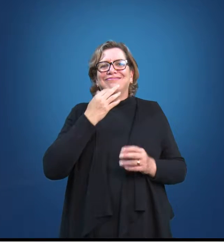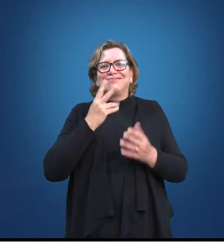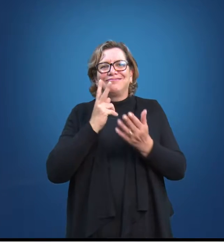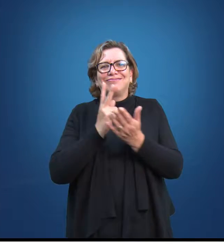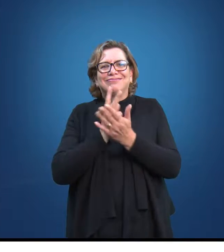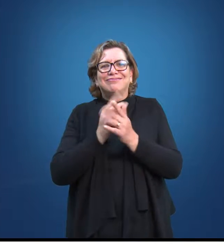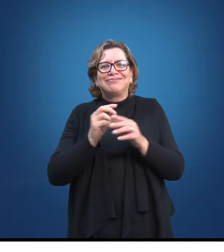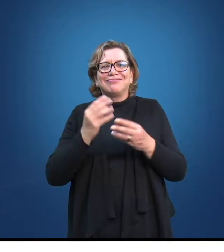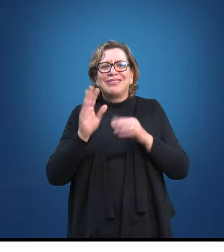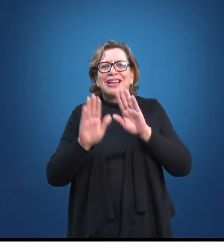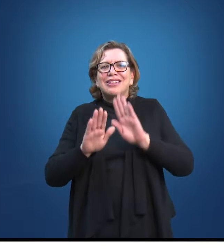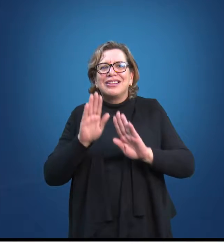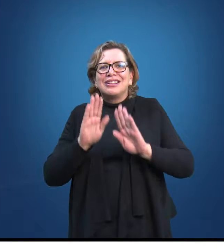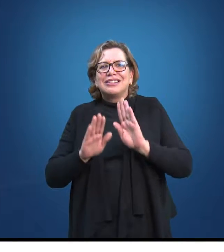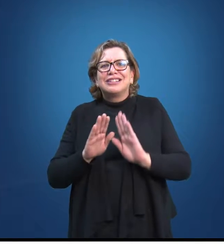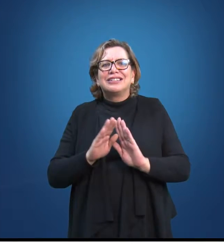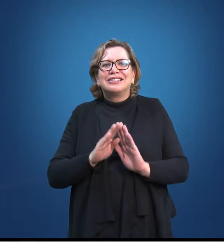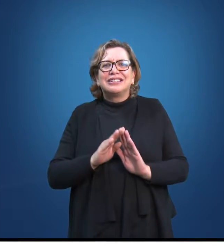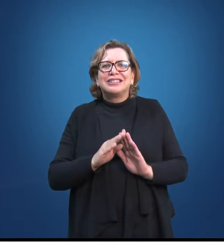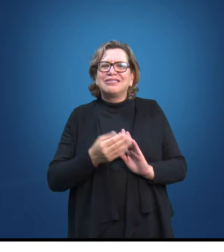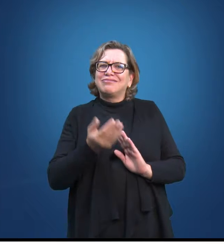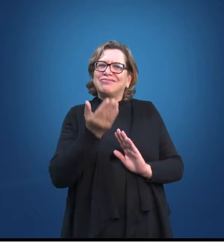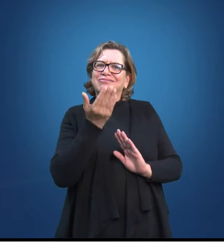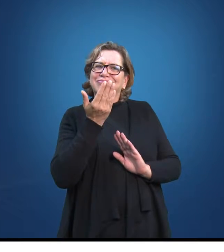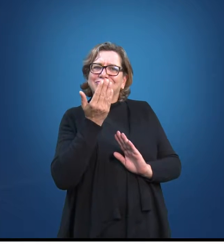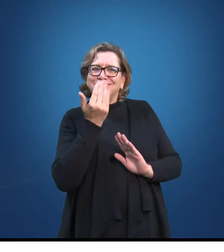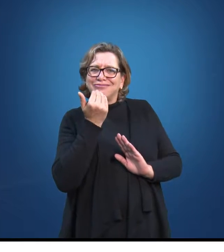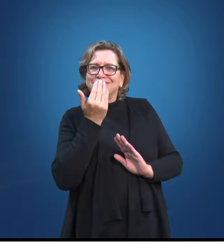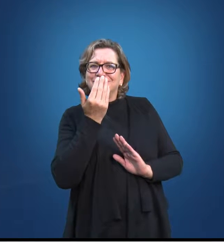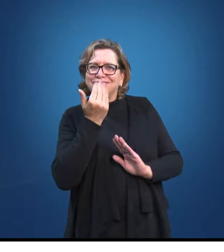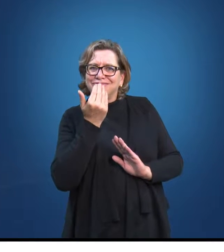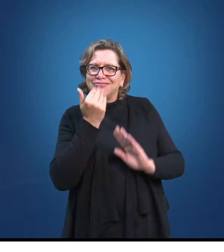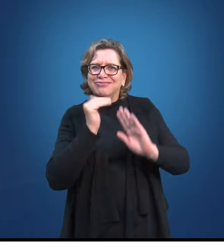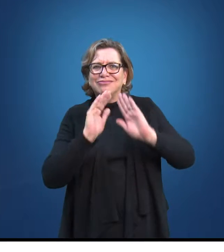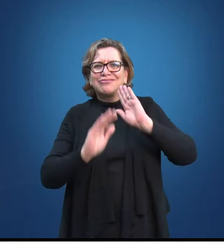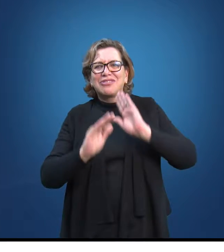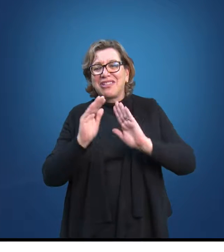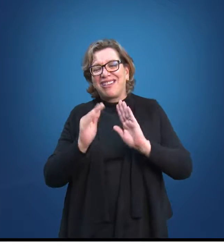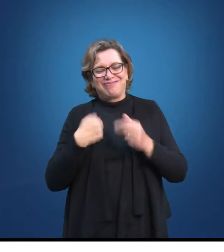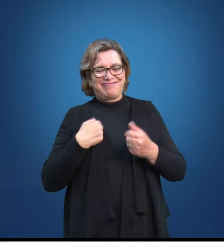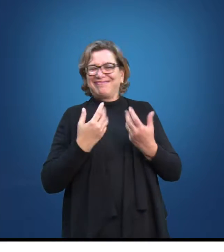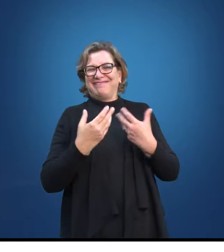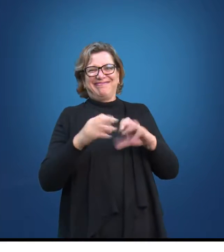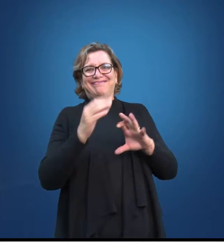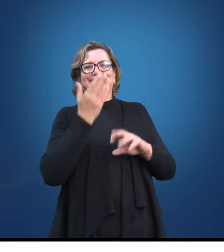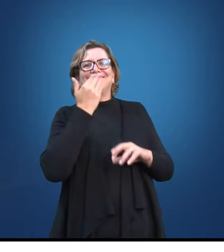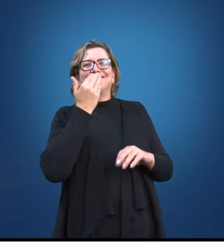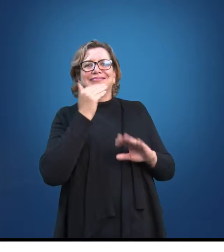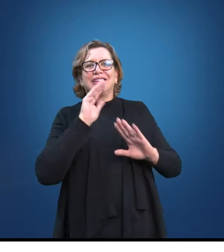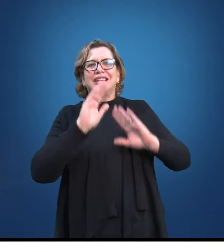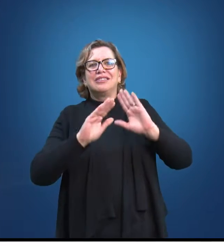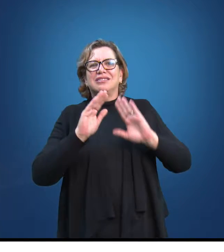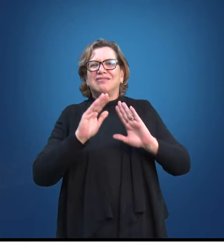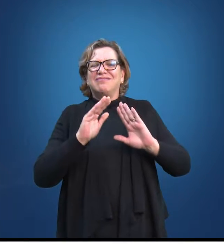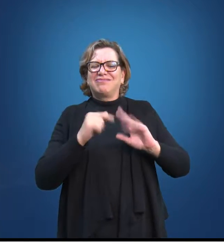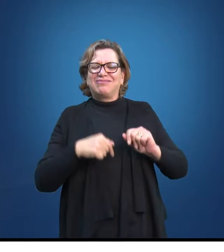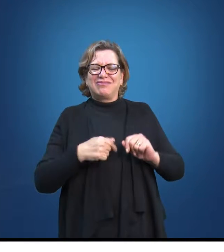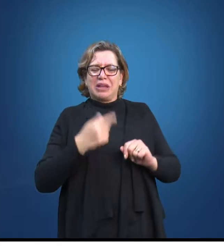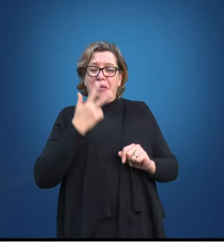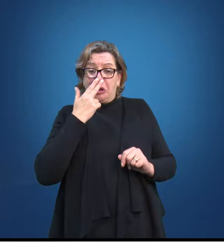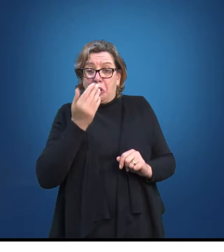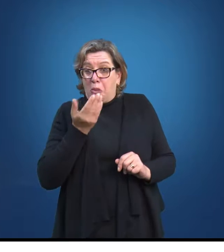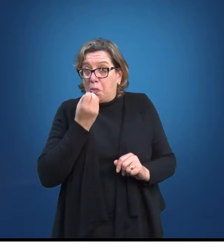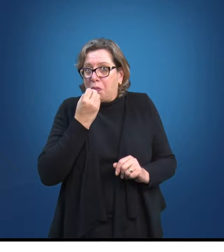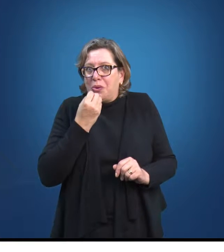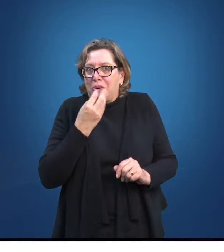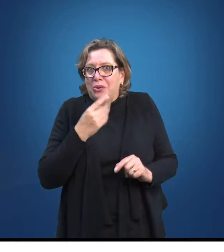E muitas vezes também eles lancham, algumas vezes eles não querem, outras vezes eles acham que está tão boa a